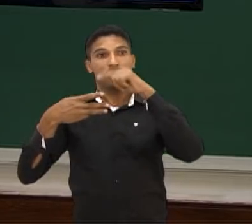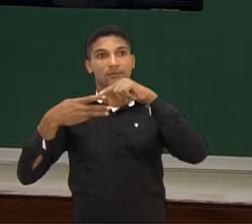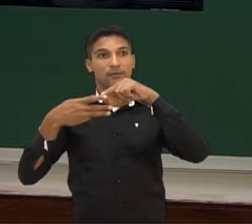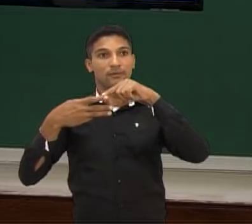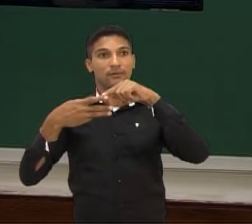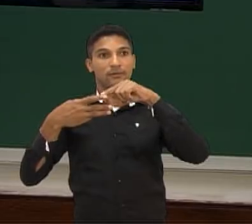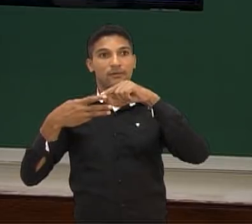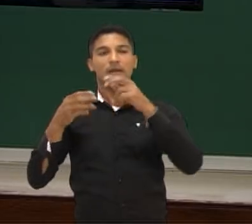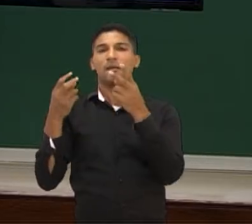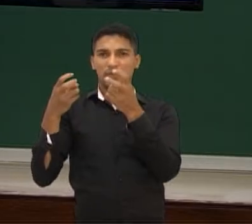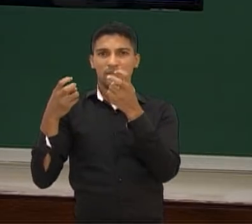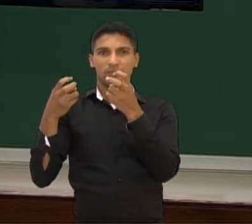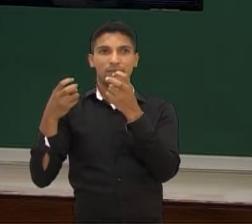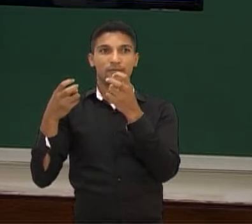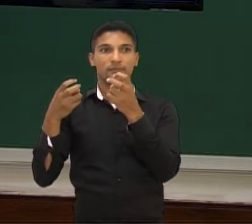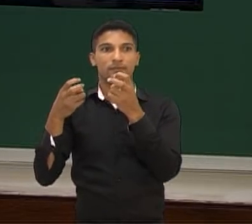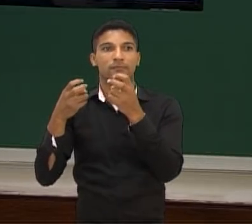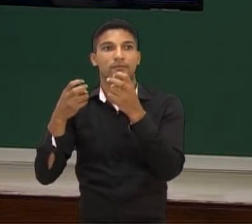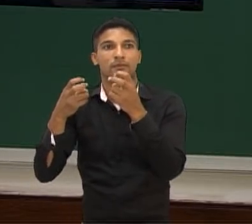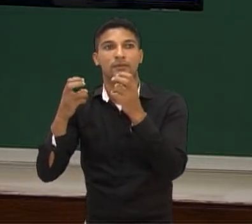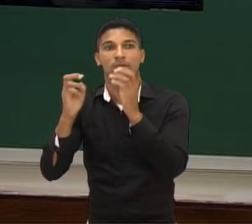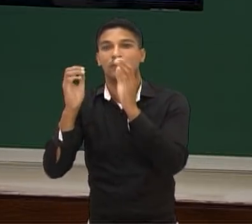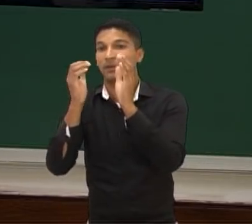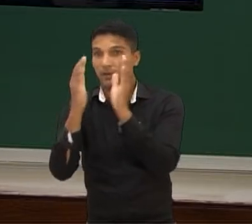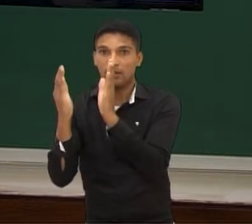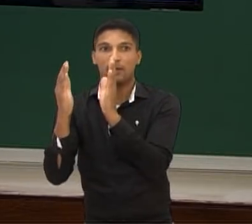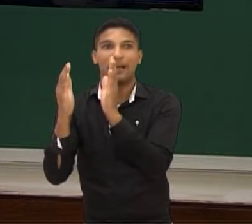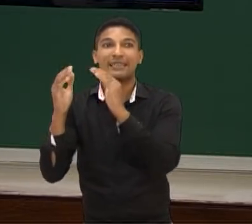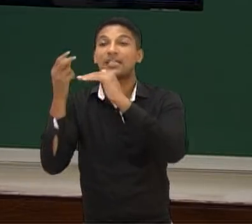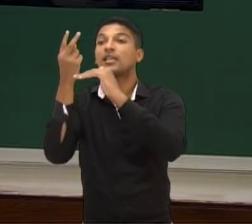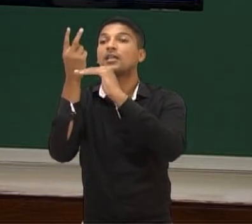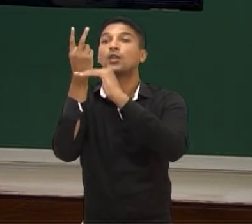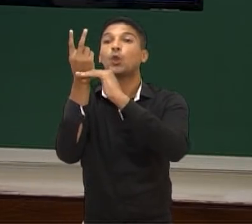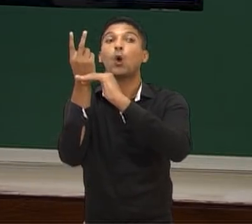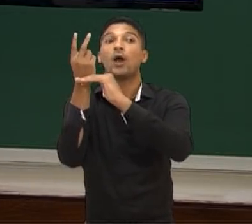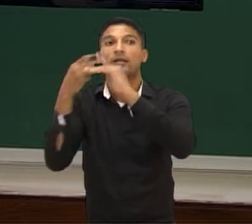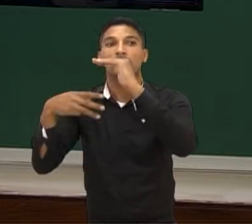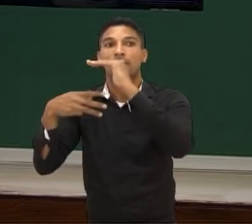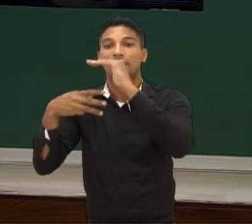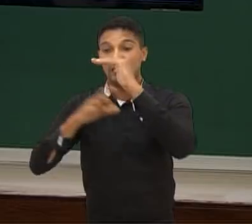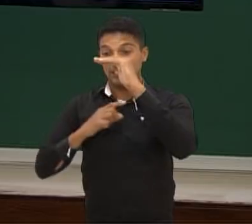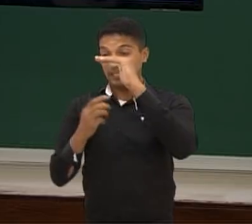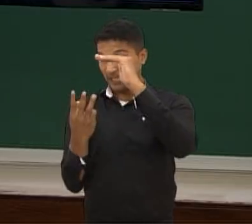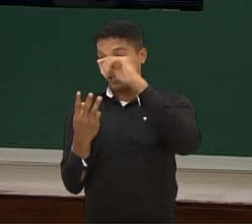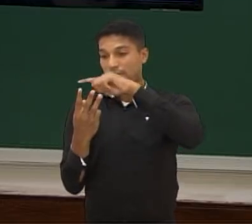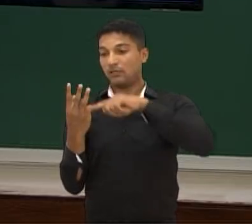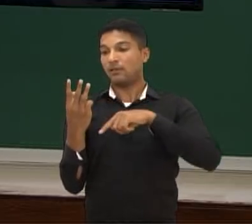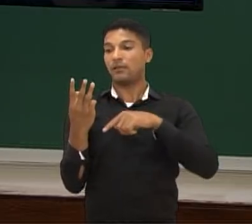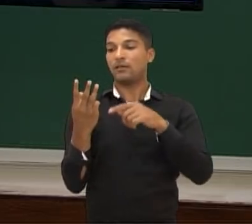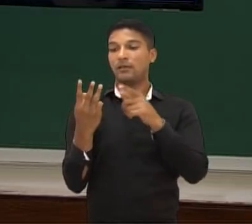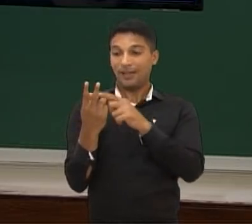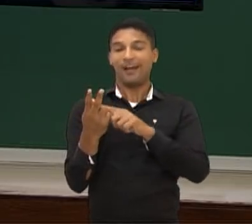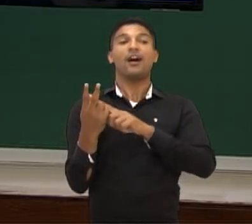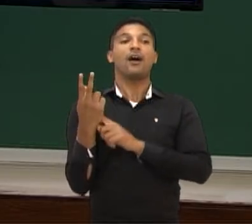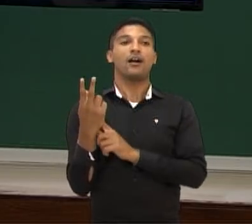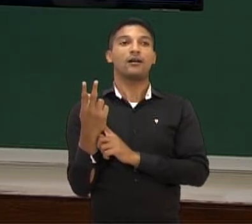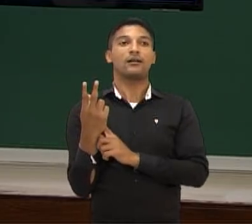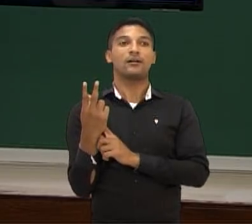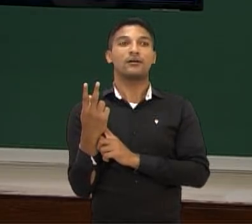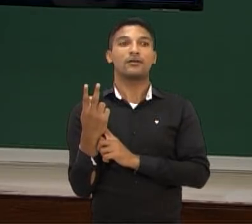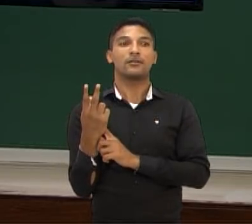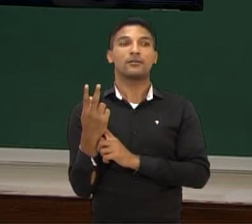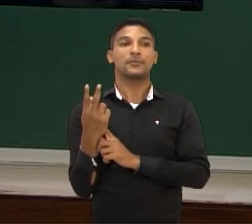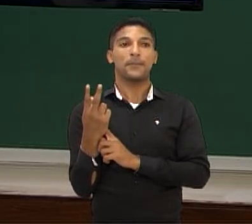E percebam que aqui, o outro pedaço de chocolate, ele tinha 3 partes e sobrou somente 2.